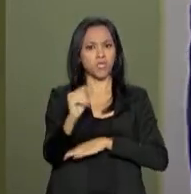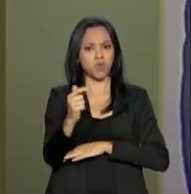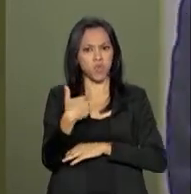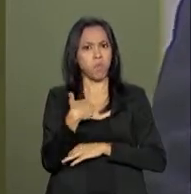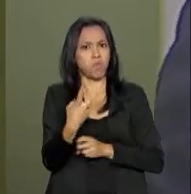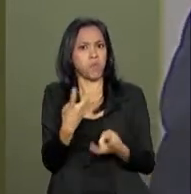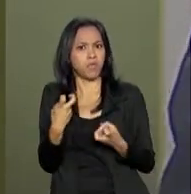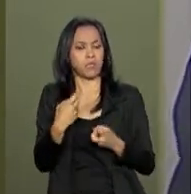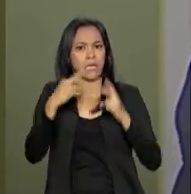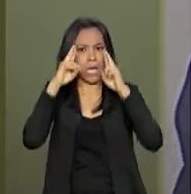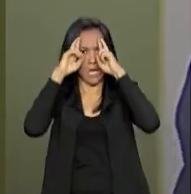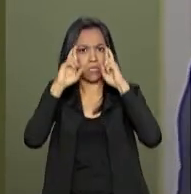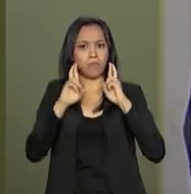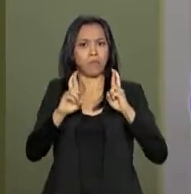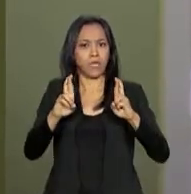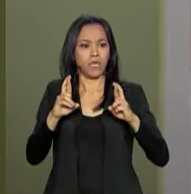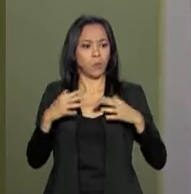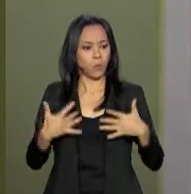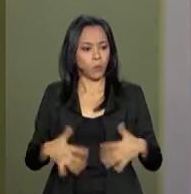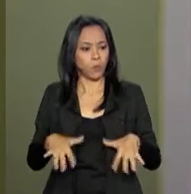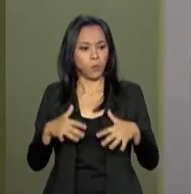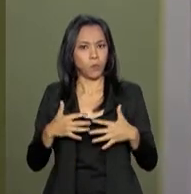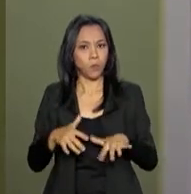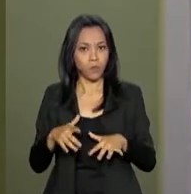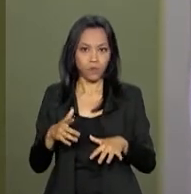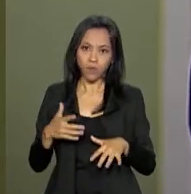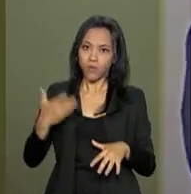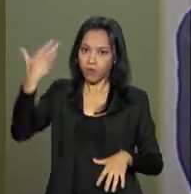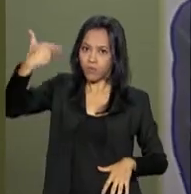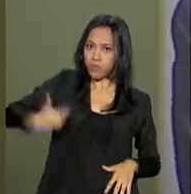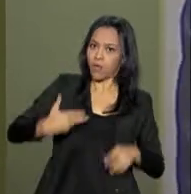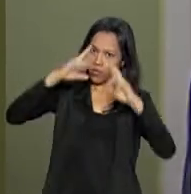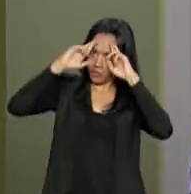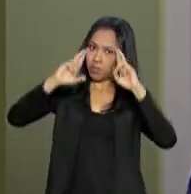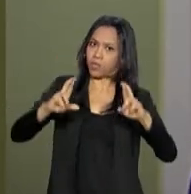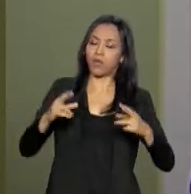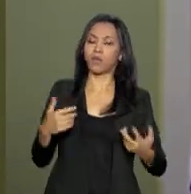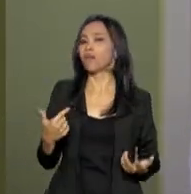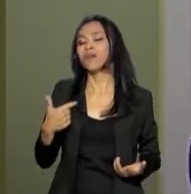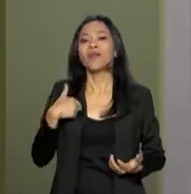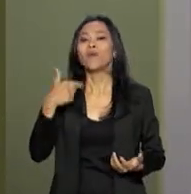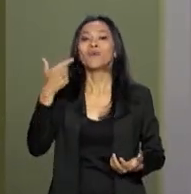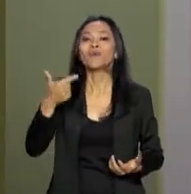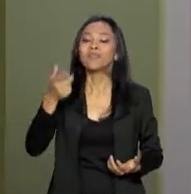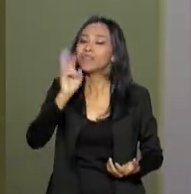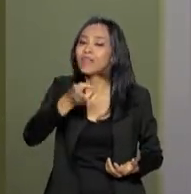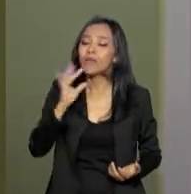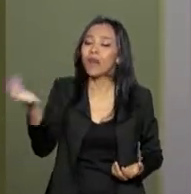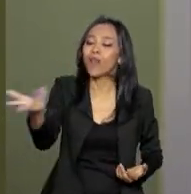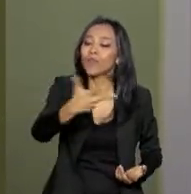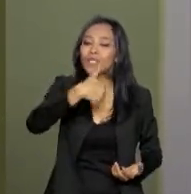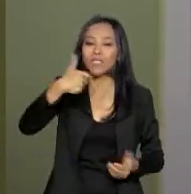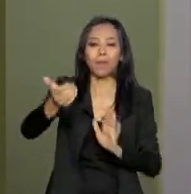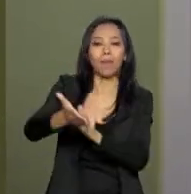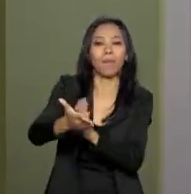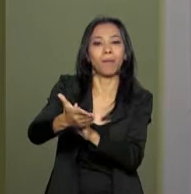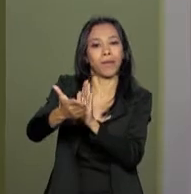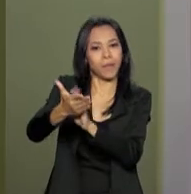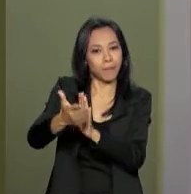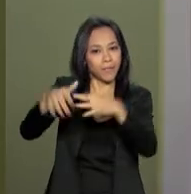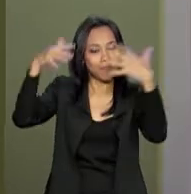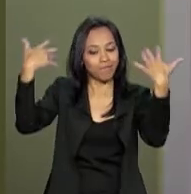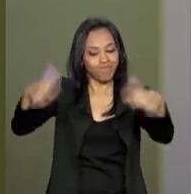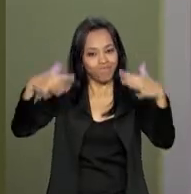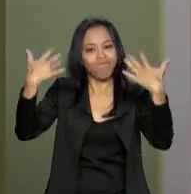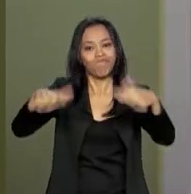extraordinariamente respeitada e sobre ser respeitada não faltam palavras de elogio ao nosso itamaraty e